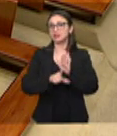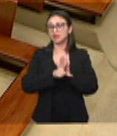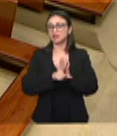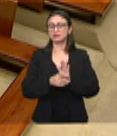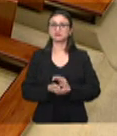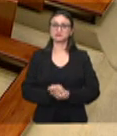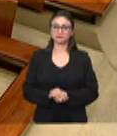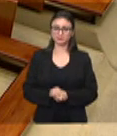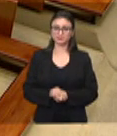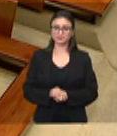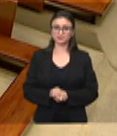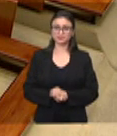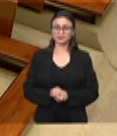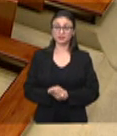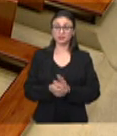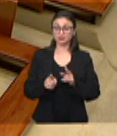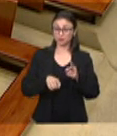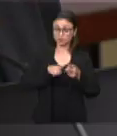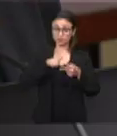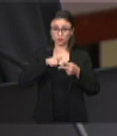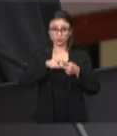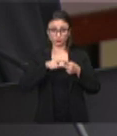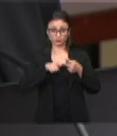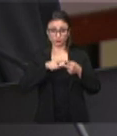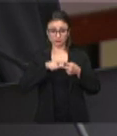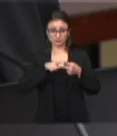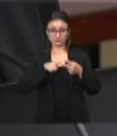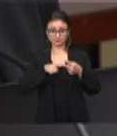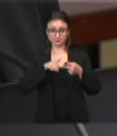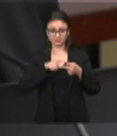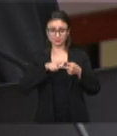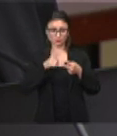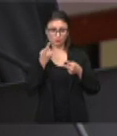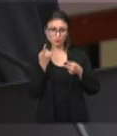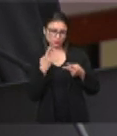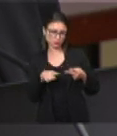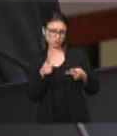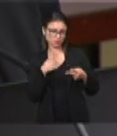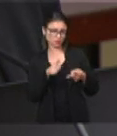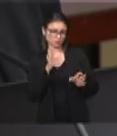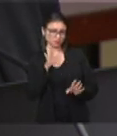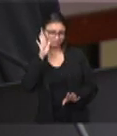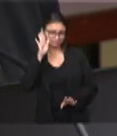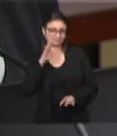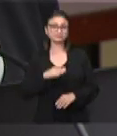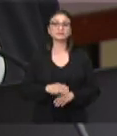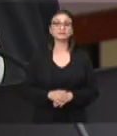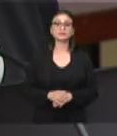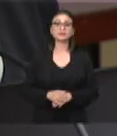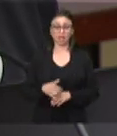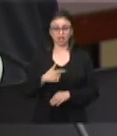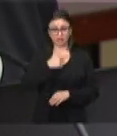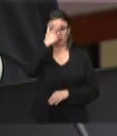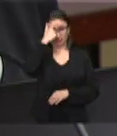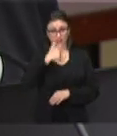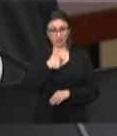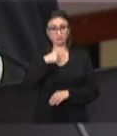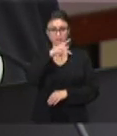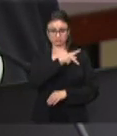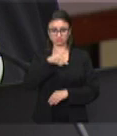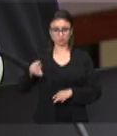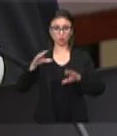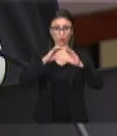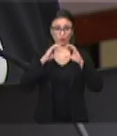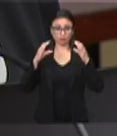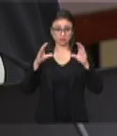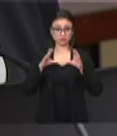Presidente, duas questões aqui. Pois não. Ministro Alexandre de Moraes. Eu presidi a comissão